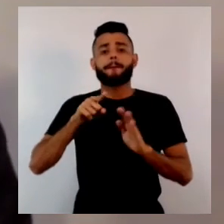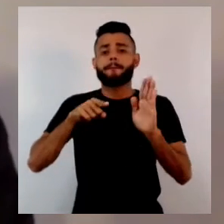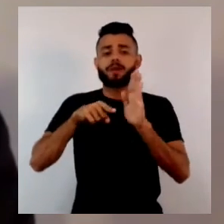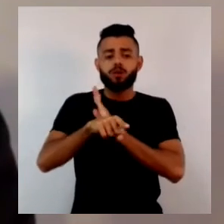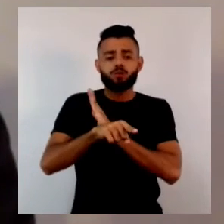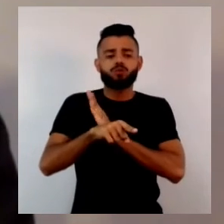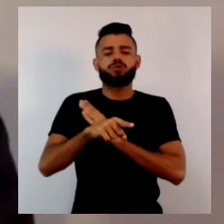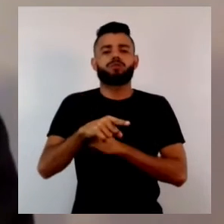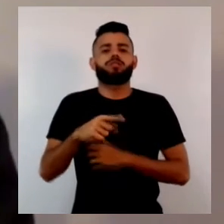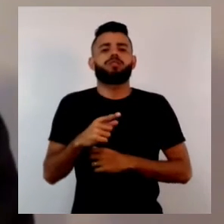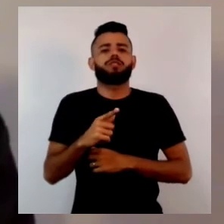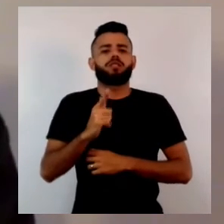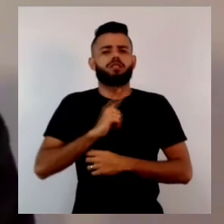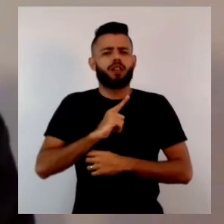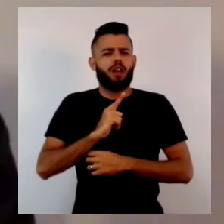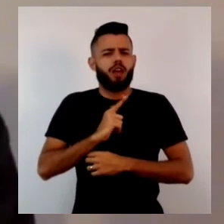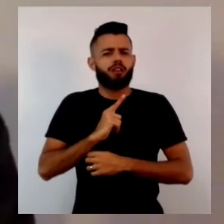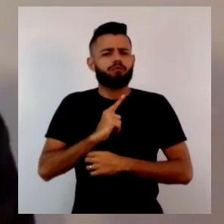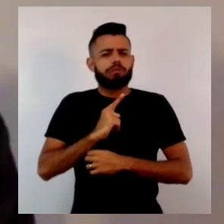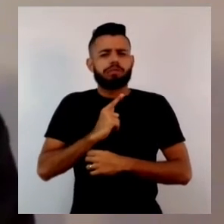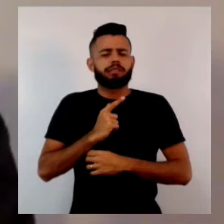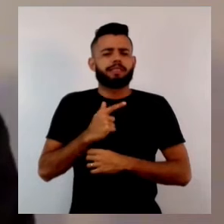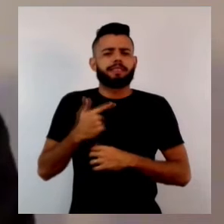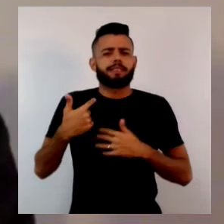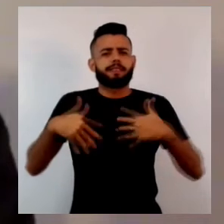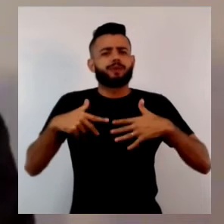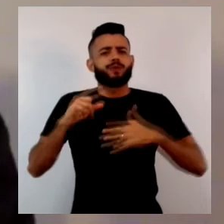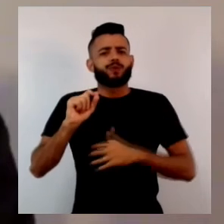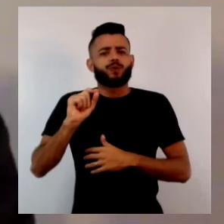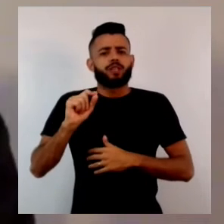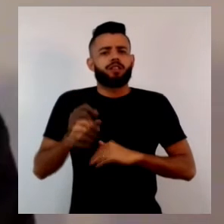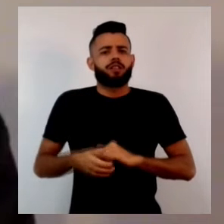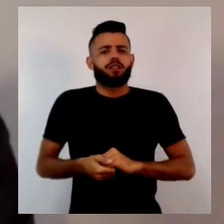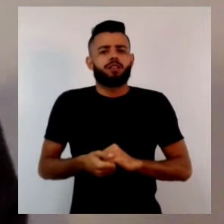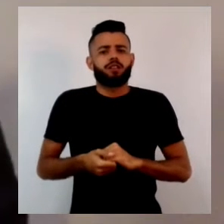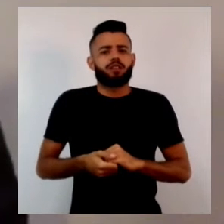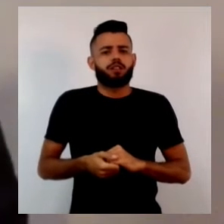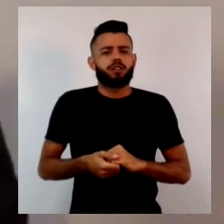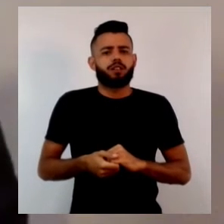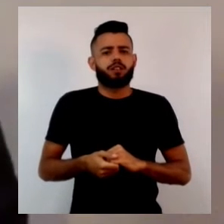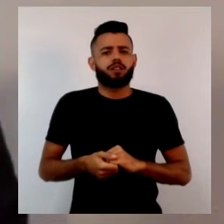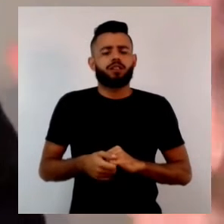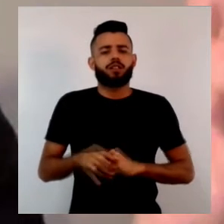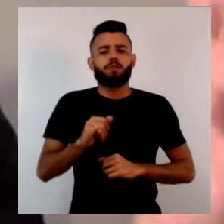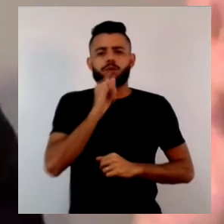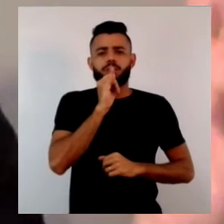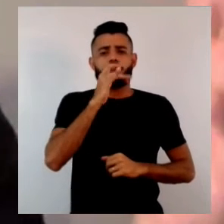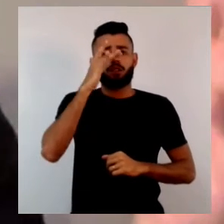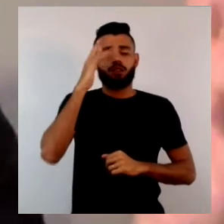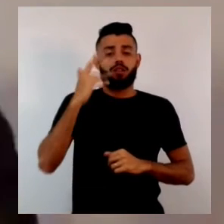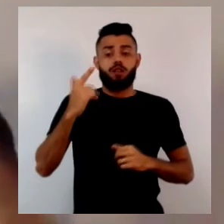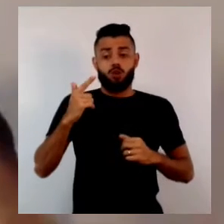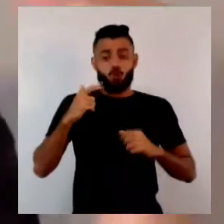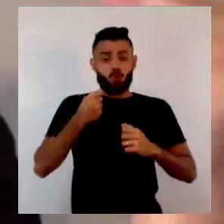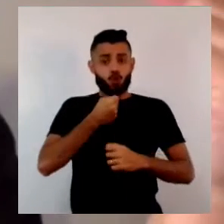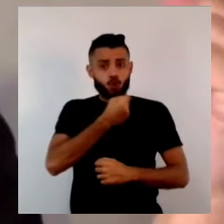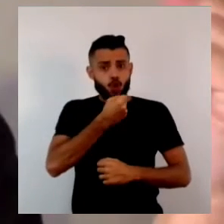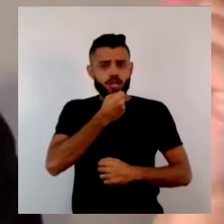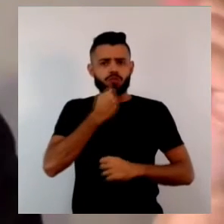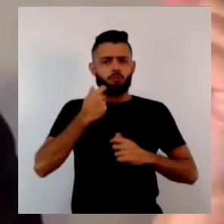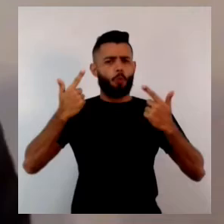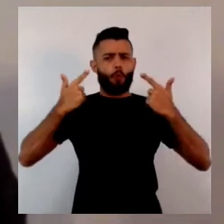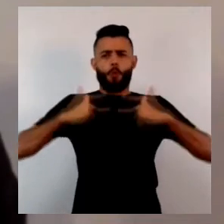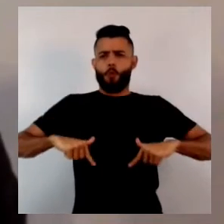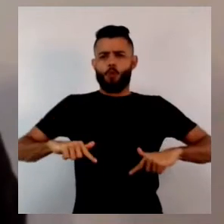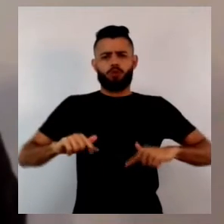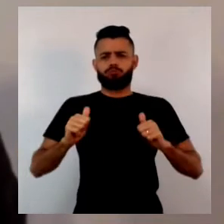aí, que tem a ver com a questão da imparcialidade no jornalismo, né? A gente fala de doisladismo,